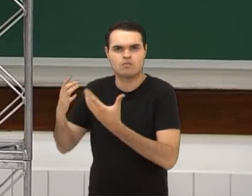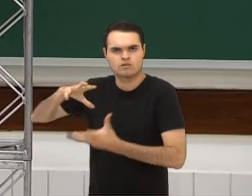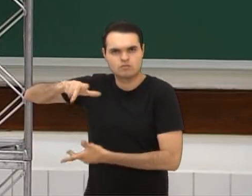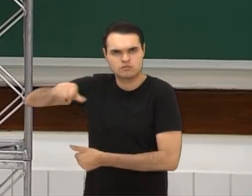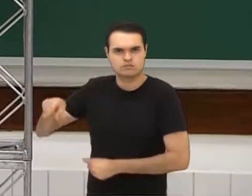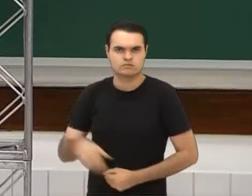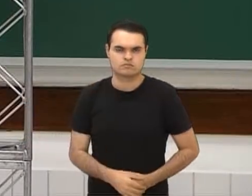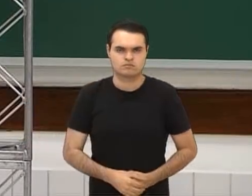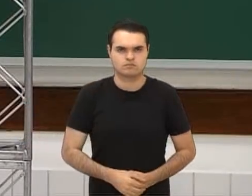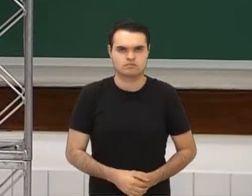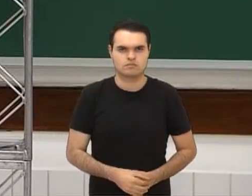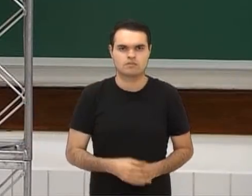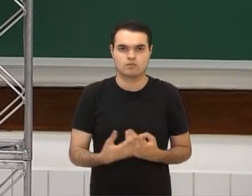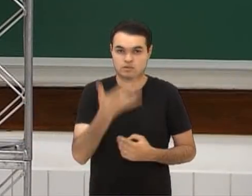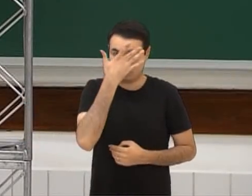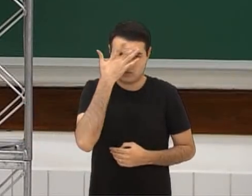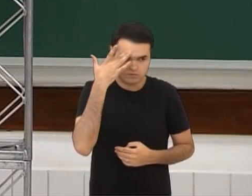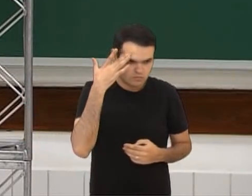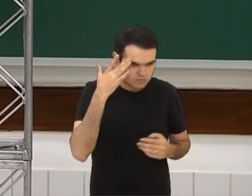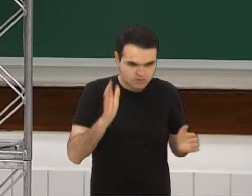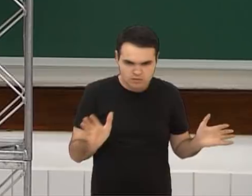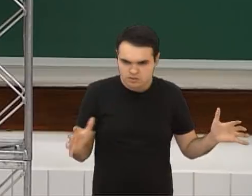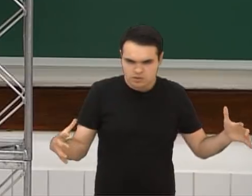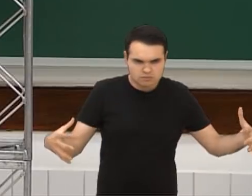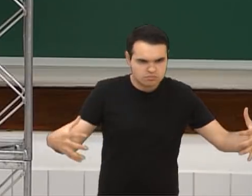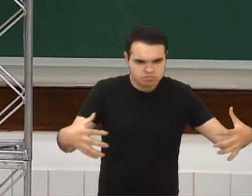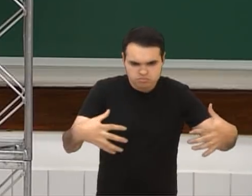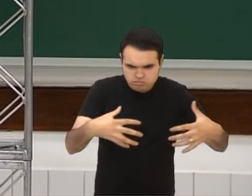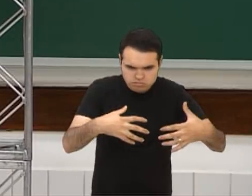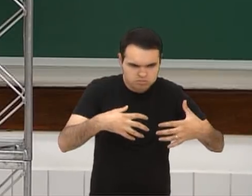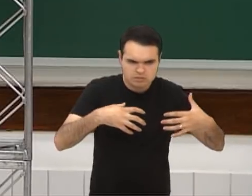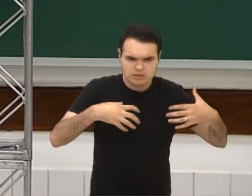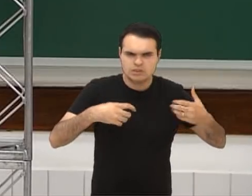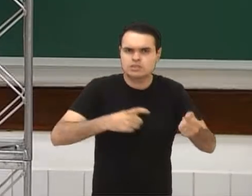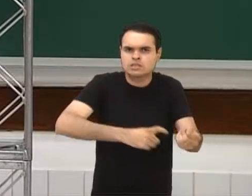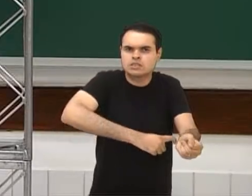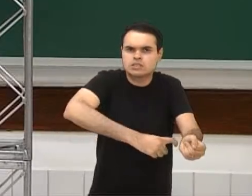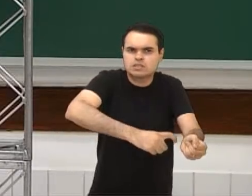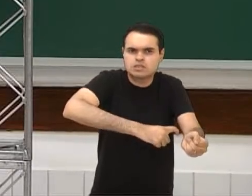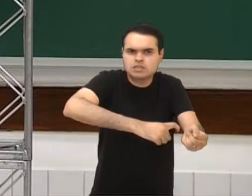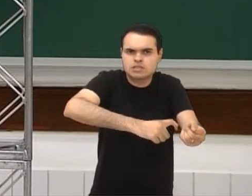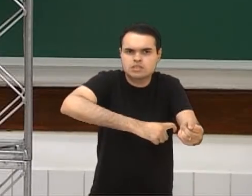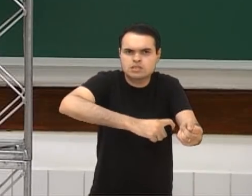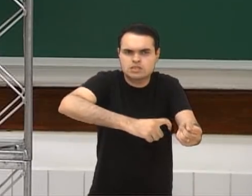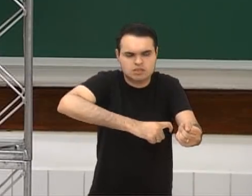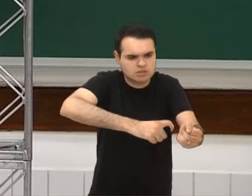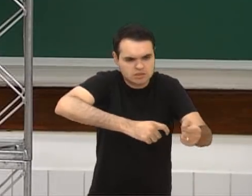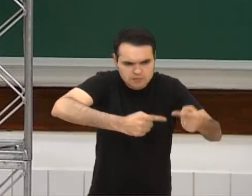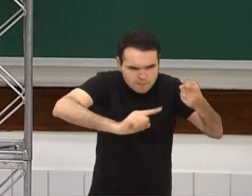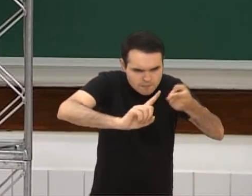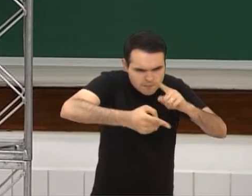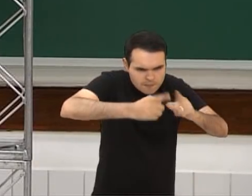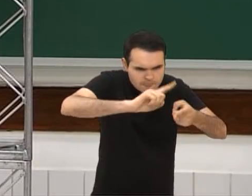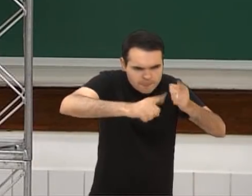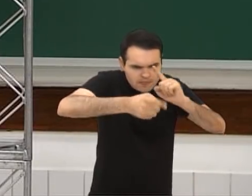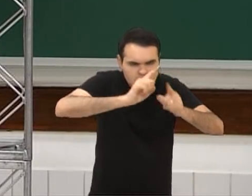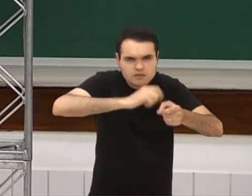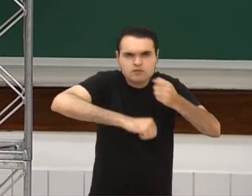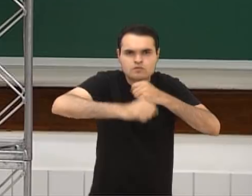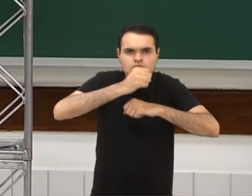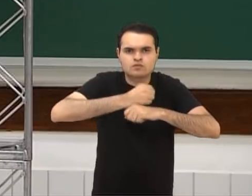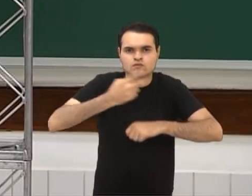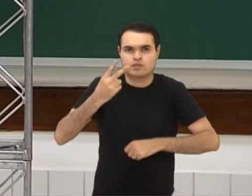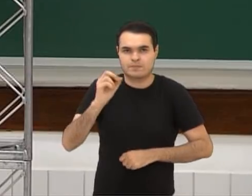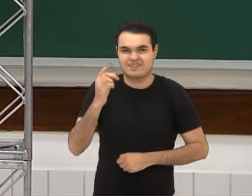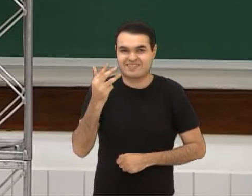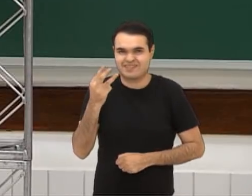o país, os manifestantes juntaram suas frustrações nesses movimentos que foram para a rua a partir de junho de 2013,